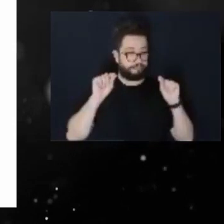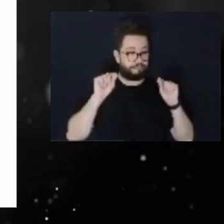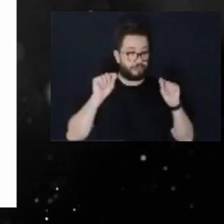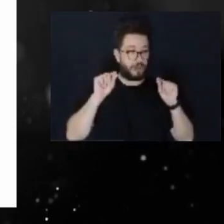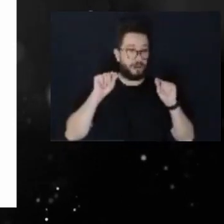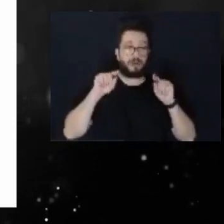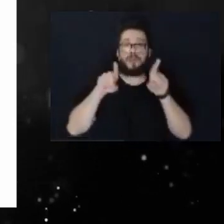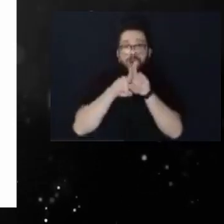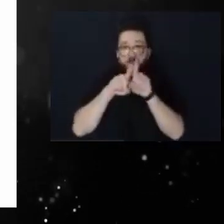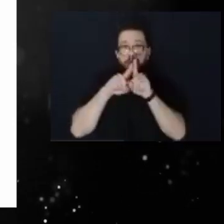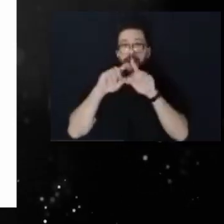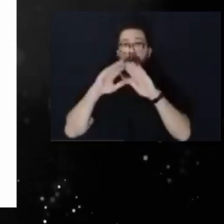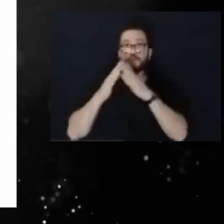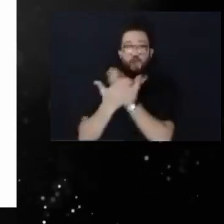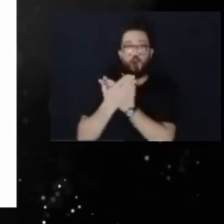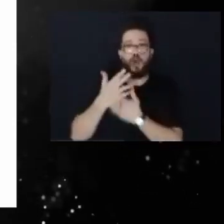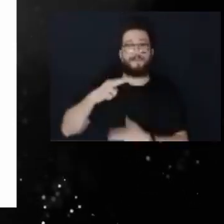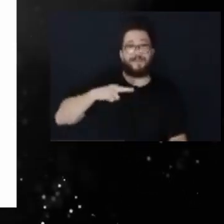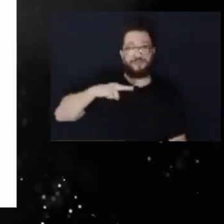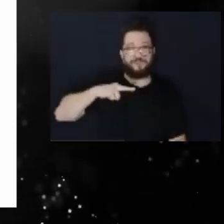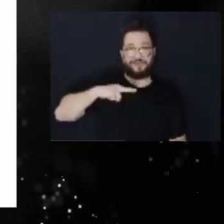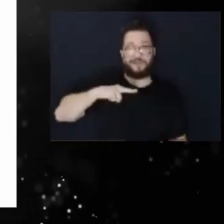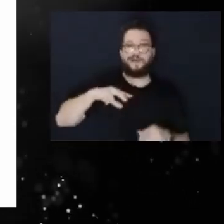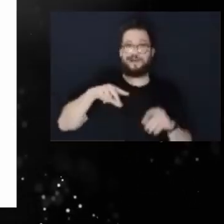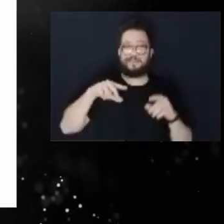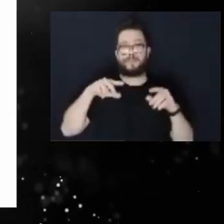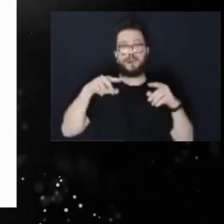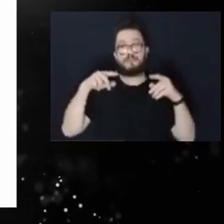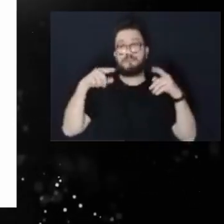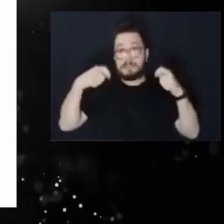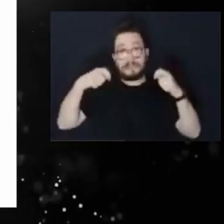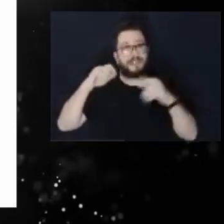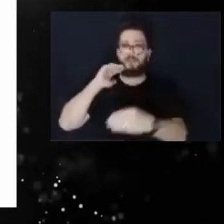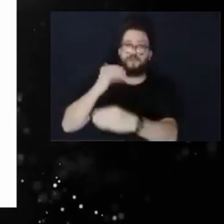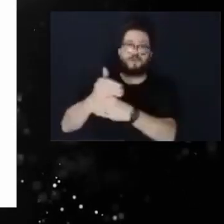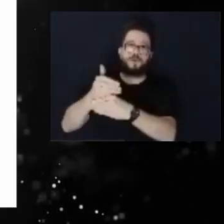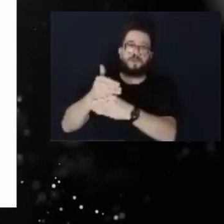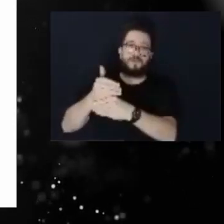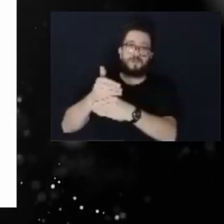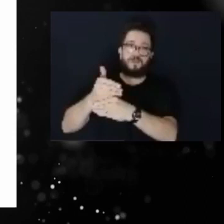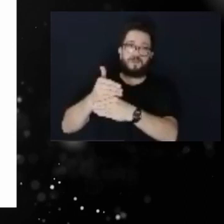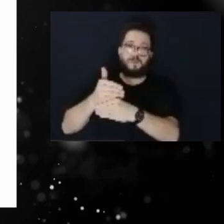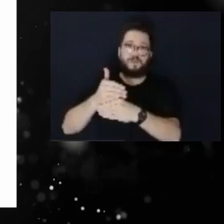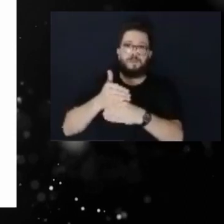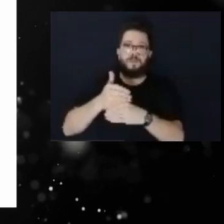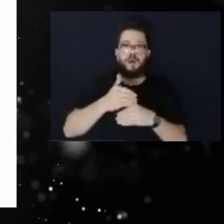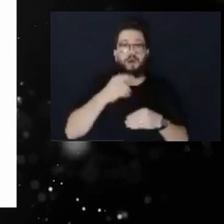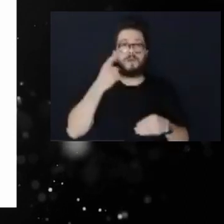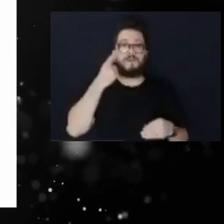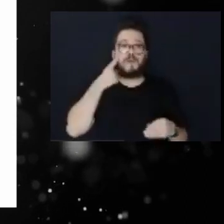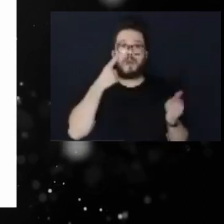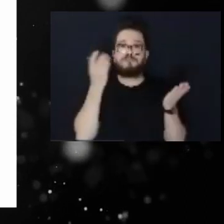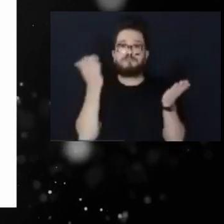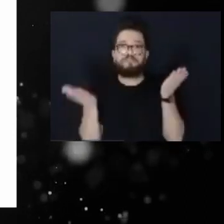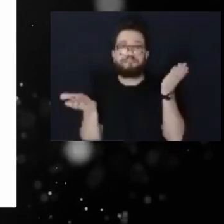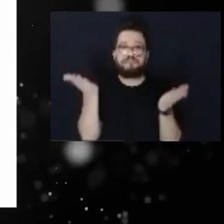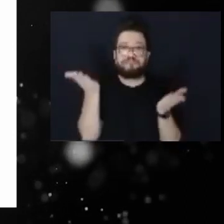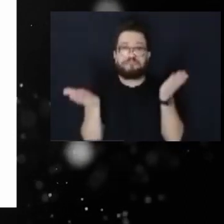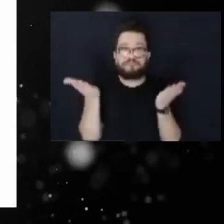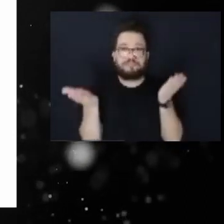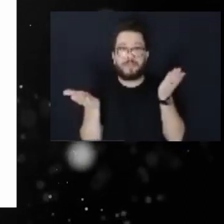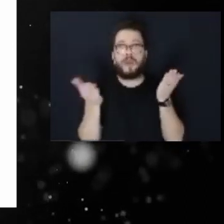Nós consideramos para cada cidade a proporção de vacinados nesses modelos. Isso precisa ficar